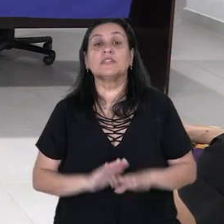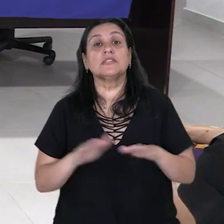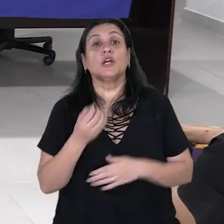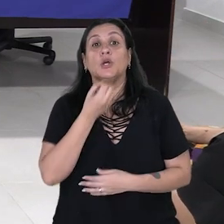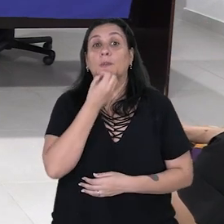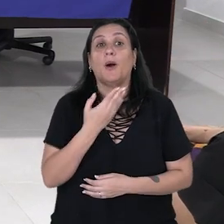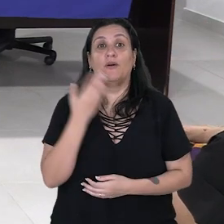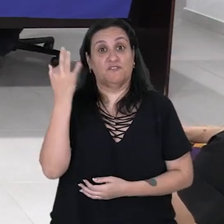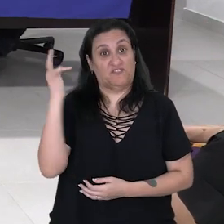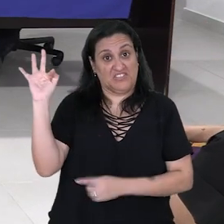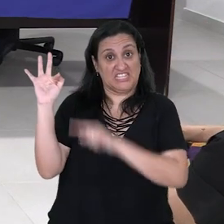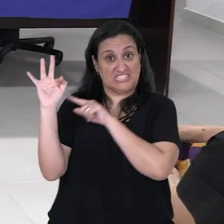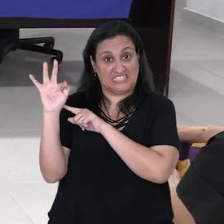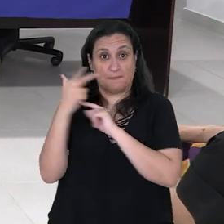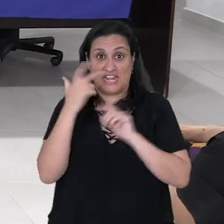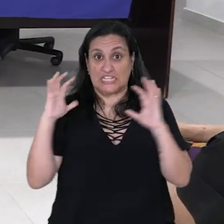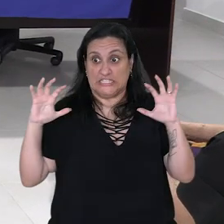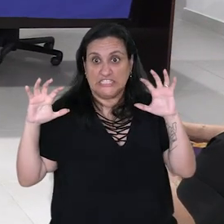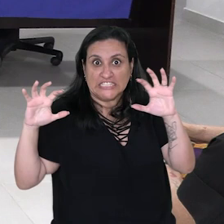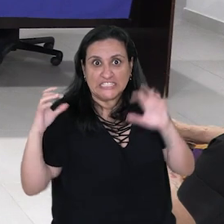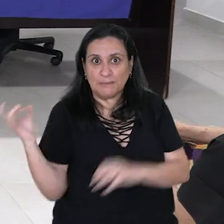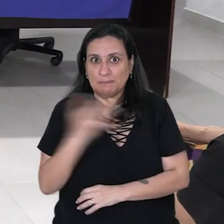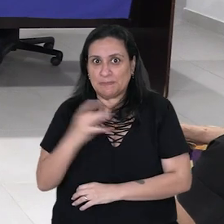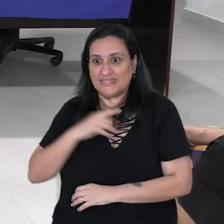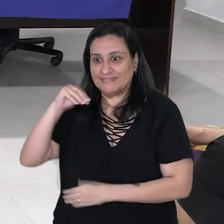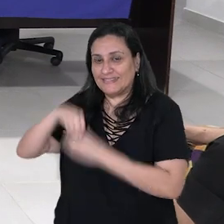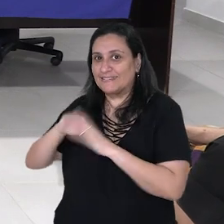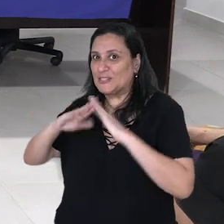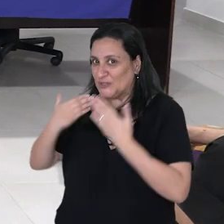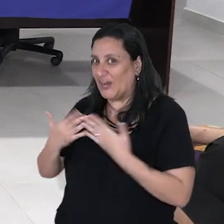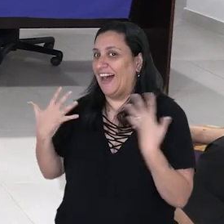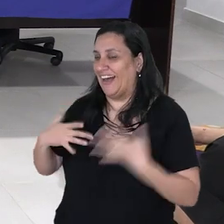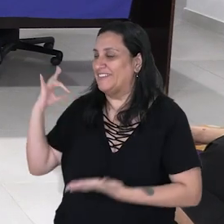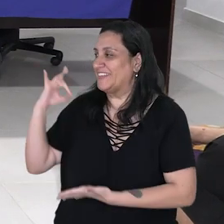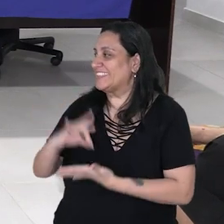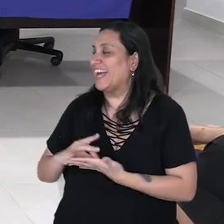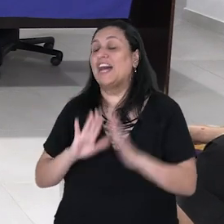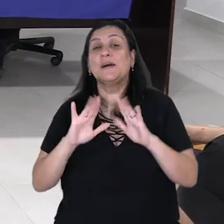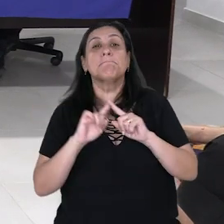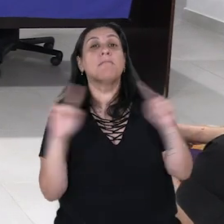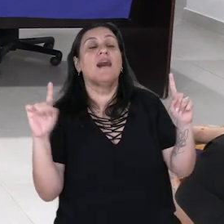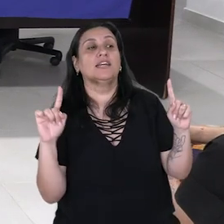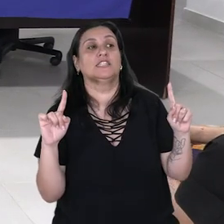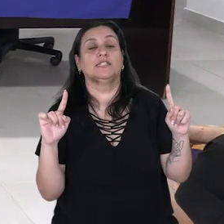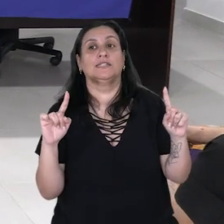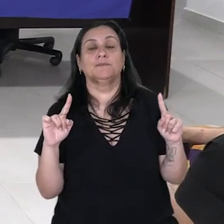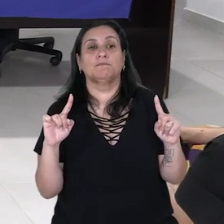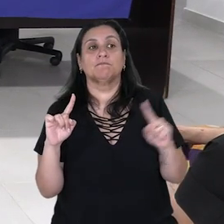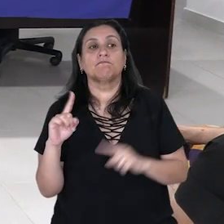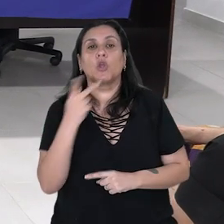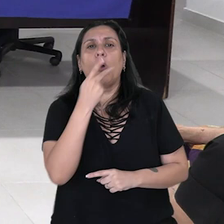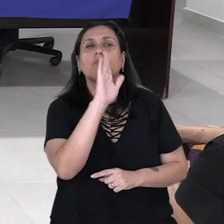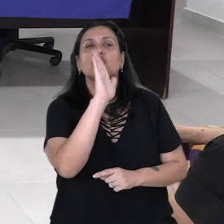Bom, pelo jeito, física foi o terror de muita gente, né, na escola. Mas, como